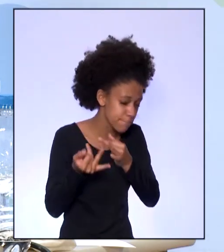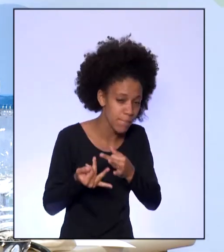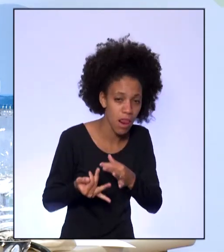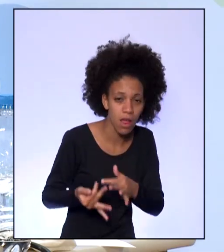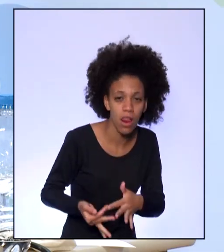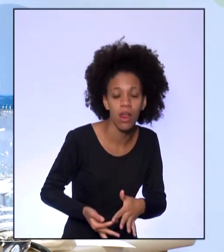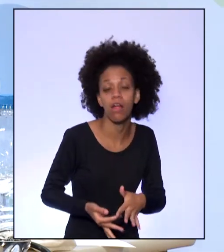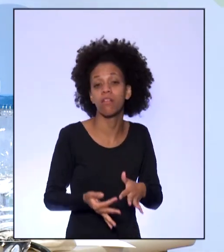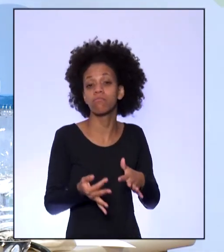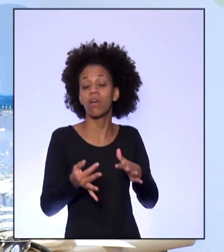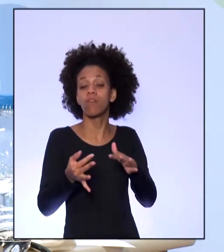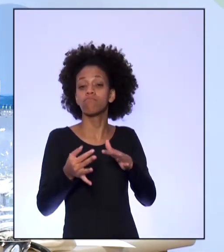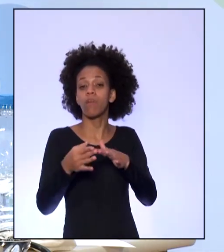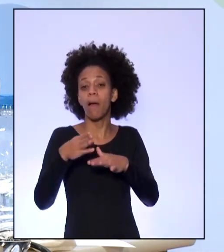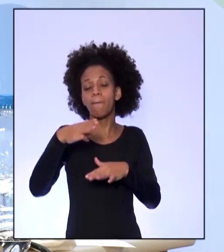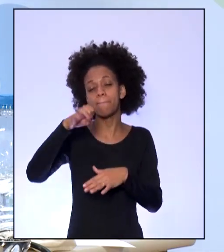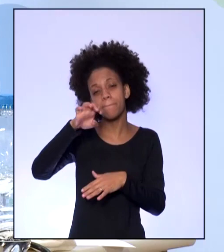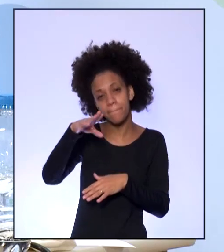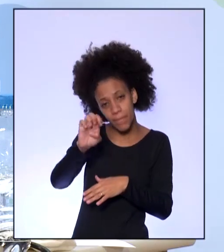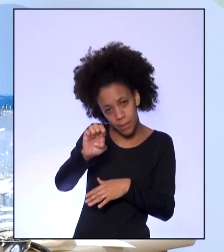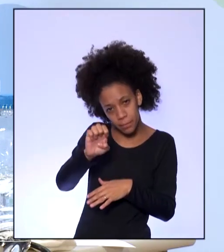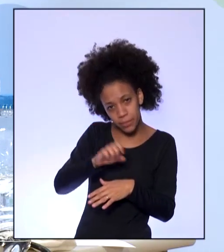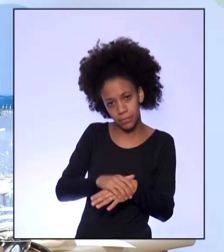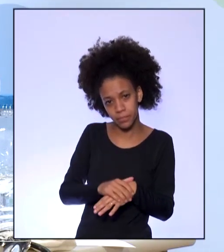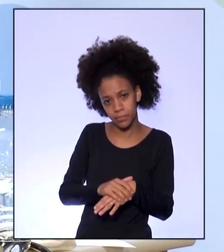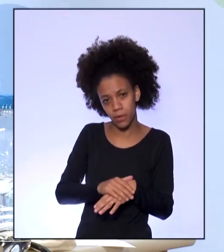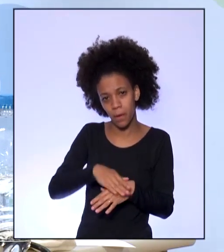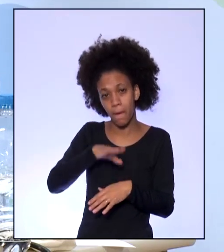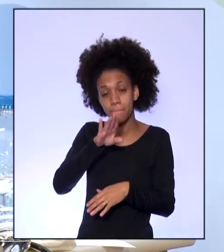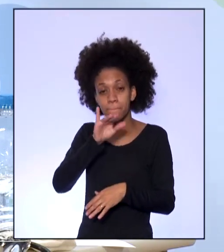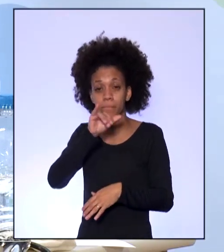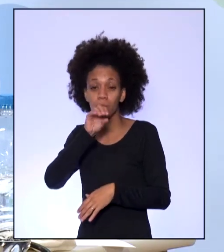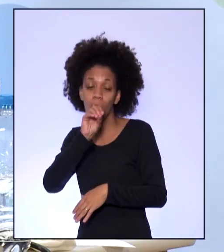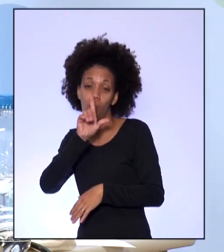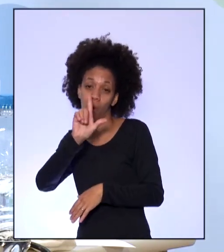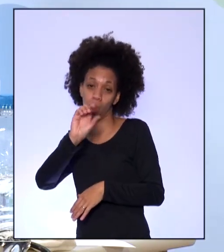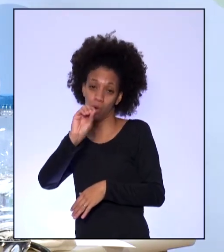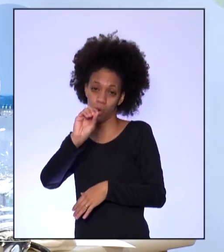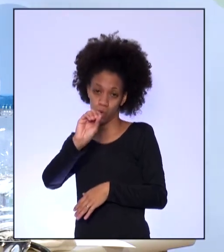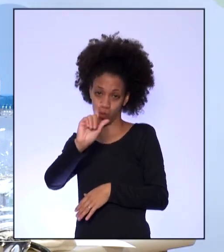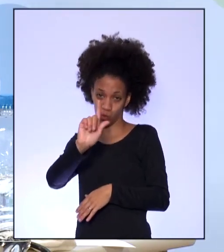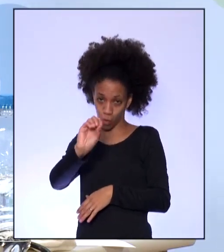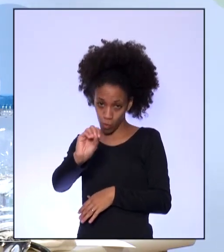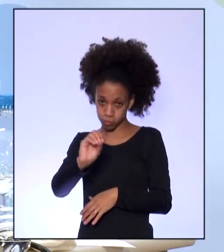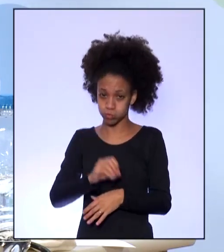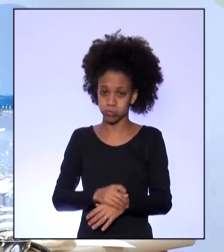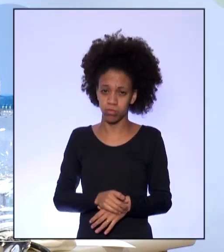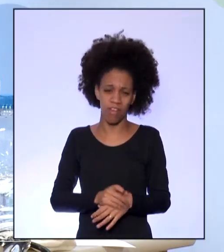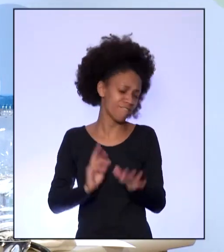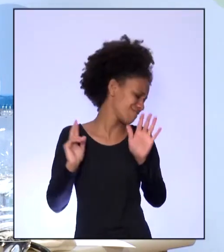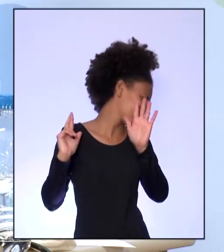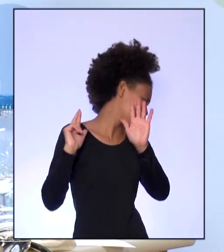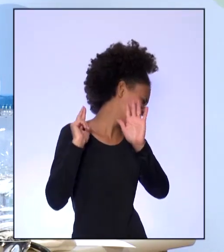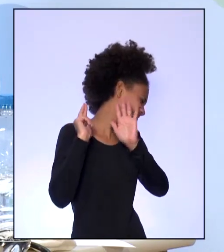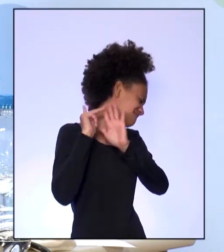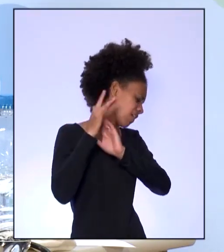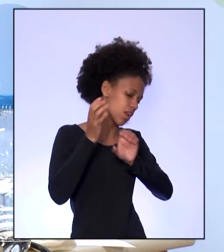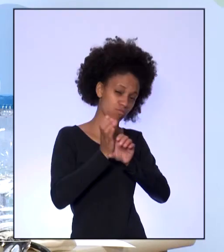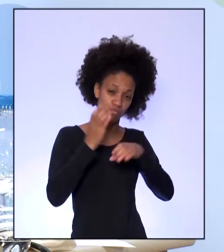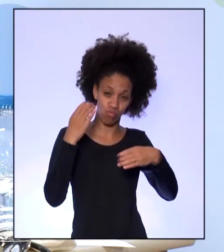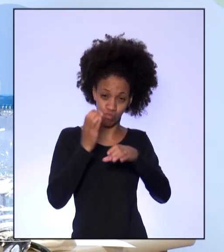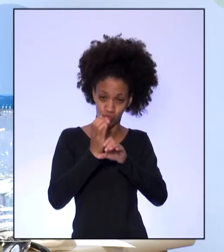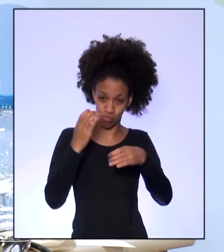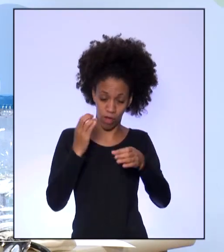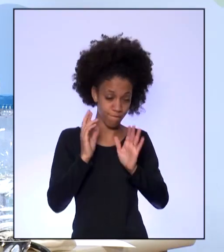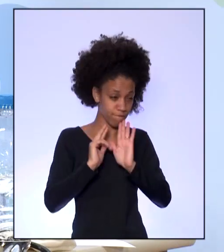a palavra meme pela primeira vez. Um biólogo bem conhecido, Richard Dawkins, tem vários best-sellers por